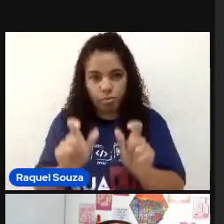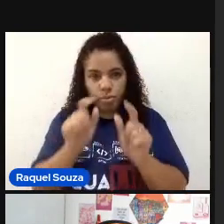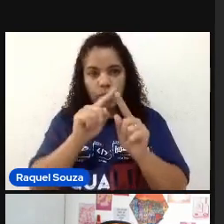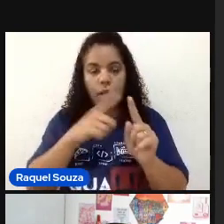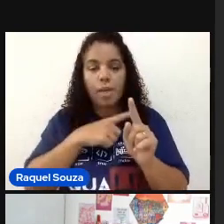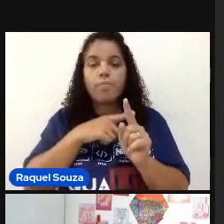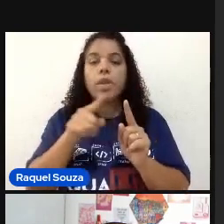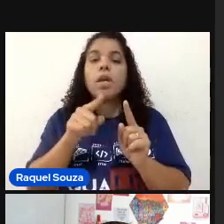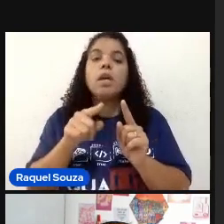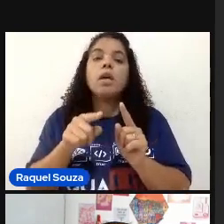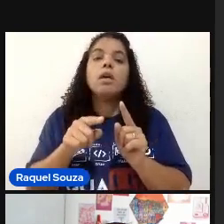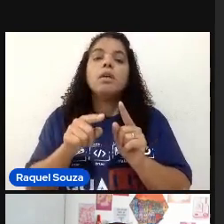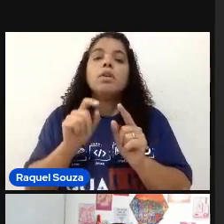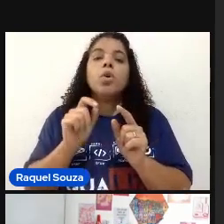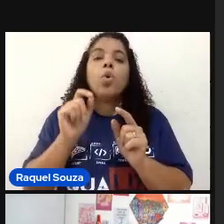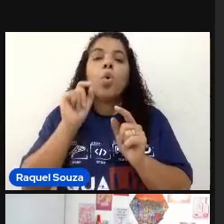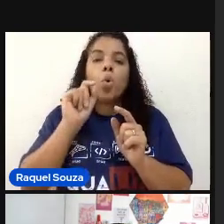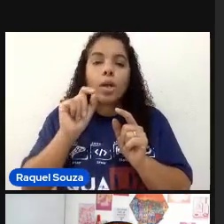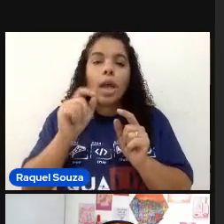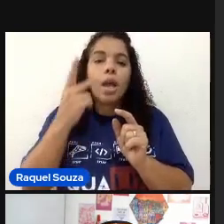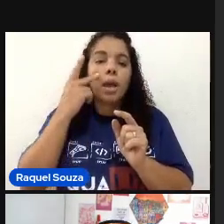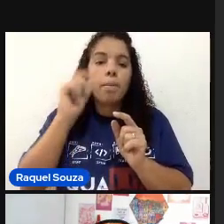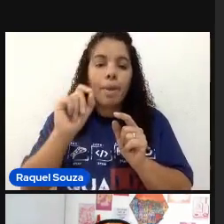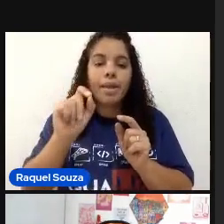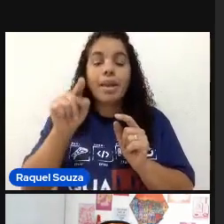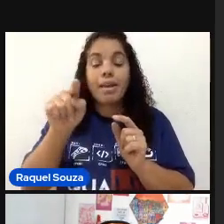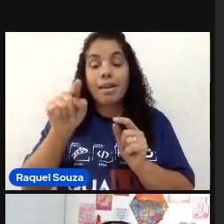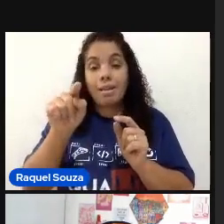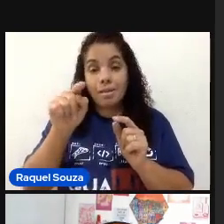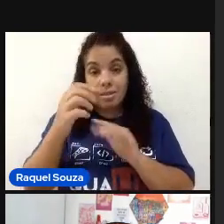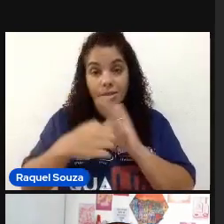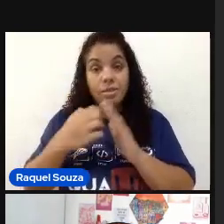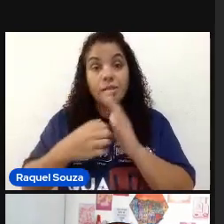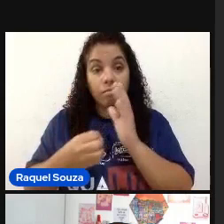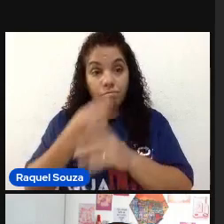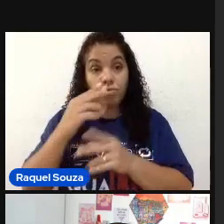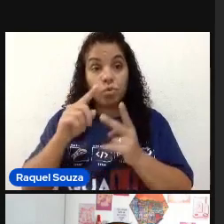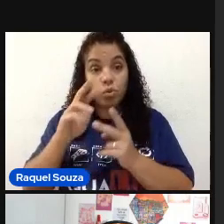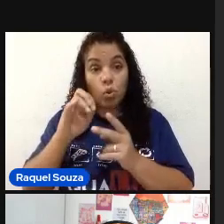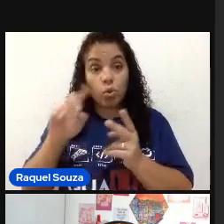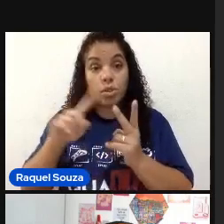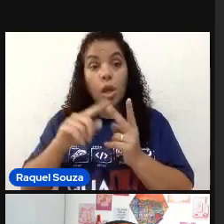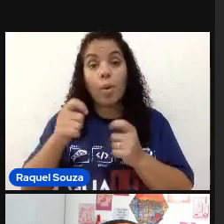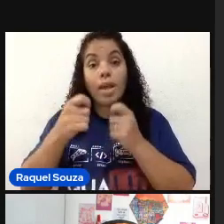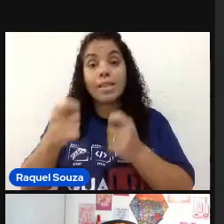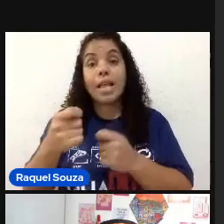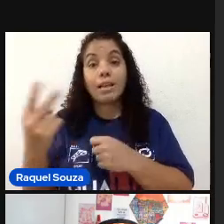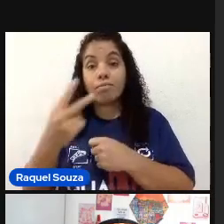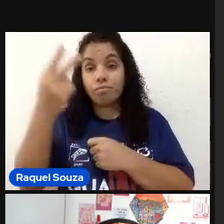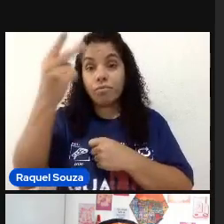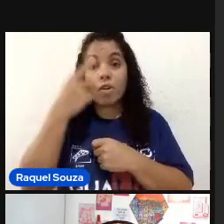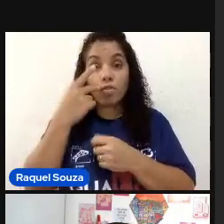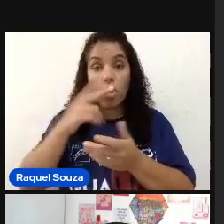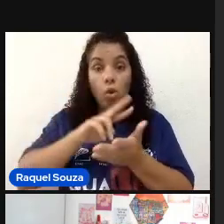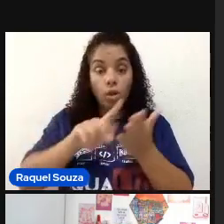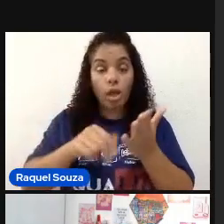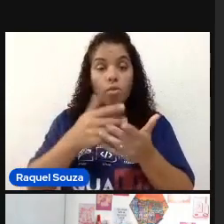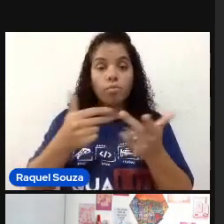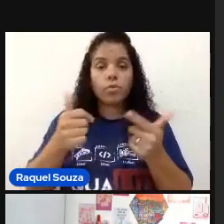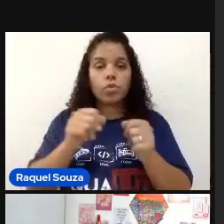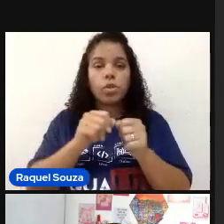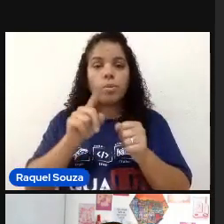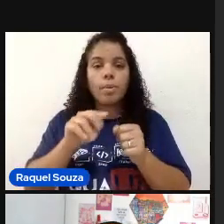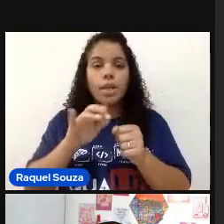o que, para quem essa empresa está criando essa solução. E aí, com isso, ele entrega o quê? O valor, que é o conjunto de benefícios que a